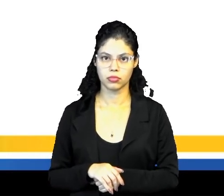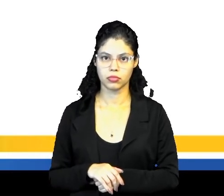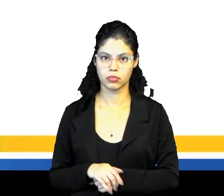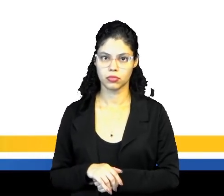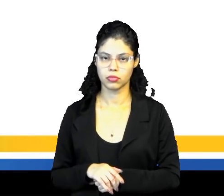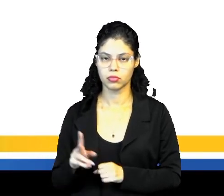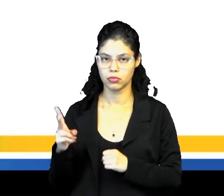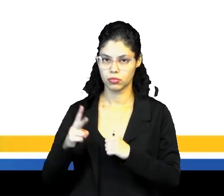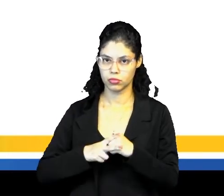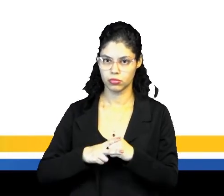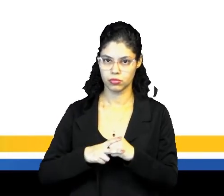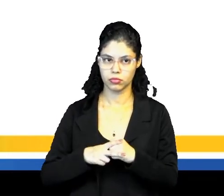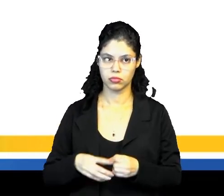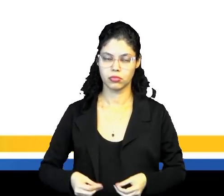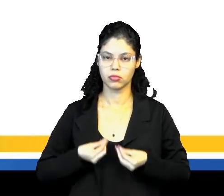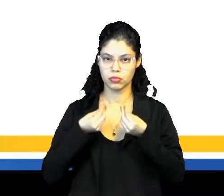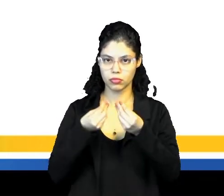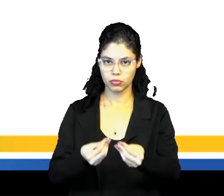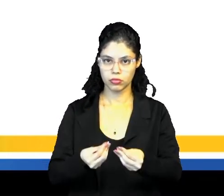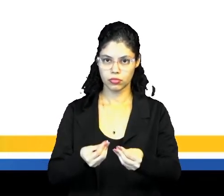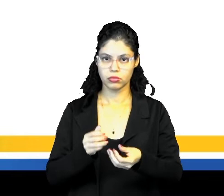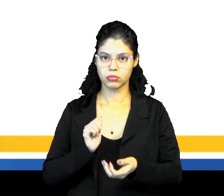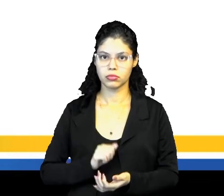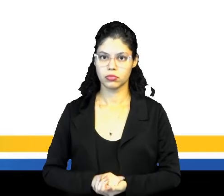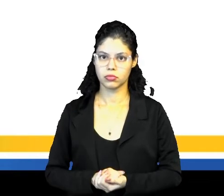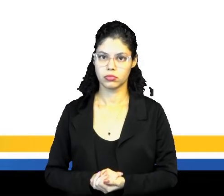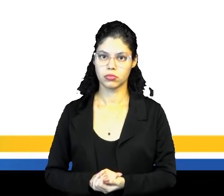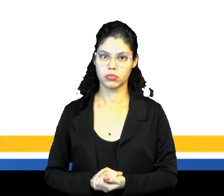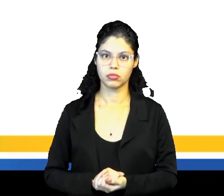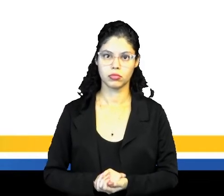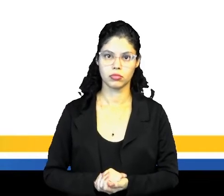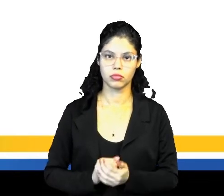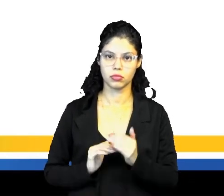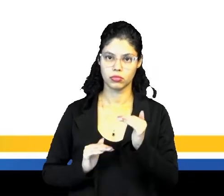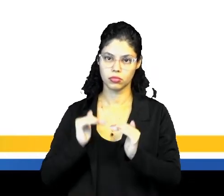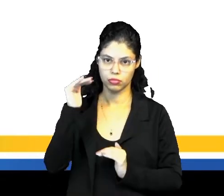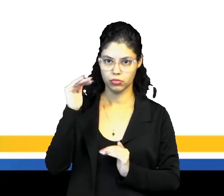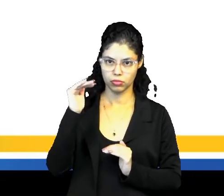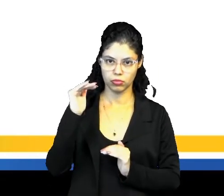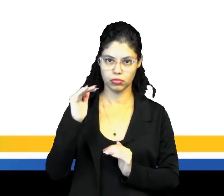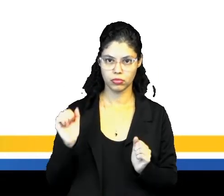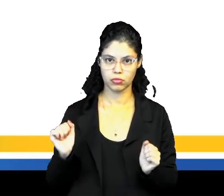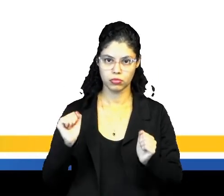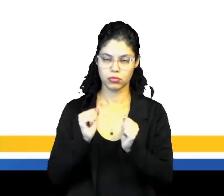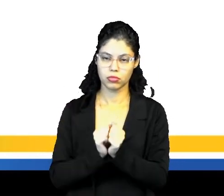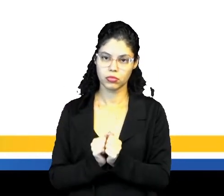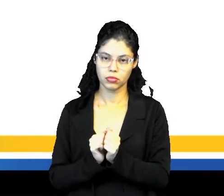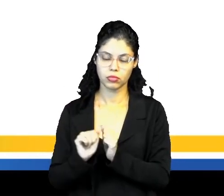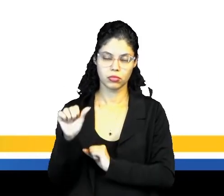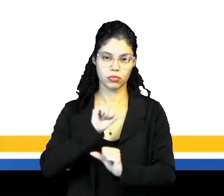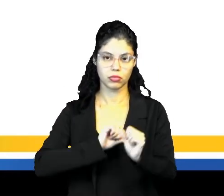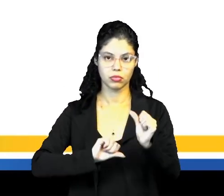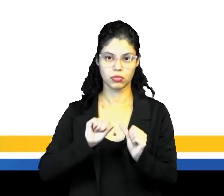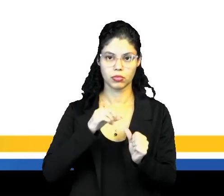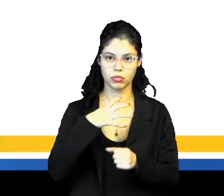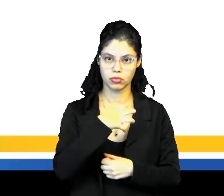Give é o verbo dar e up significa cima, porém quando eles se juntam, eles